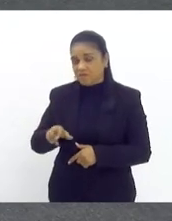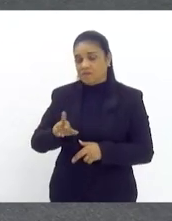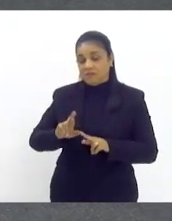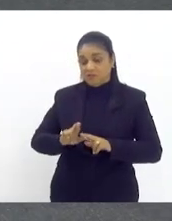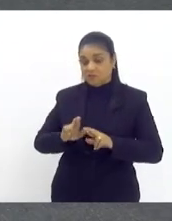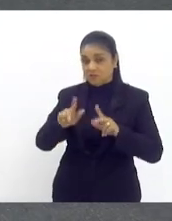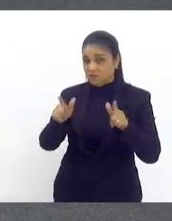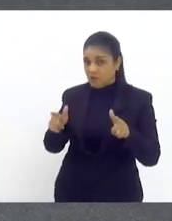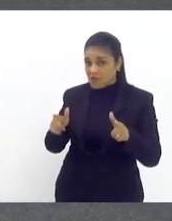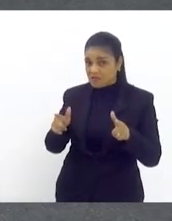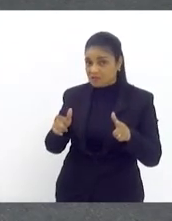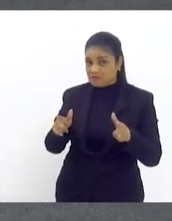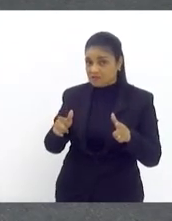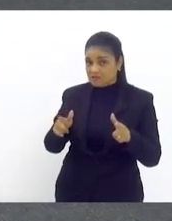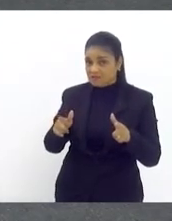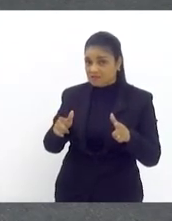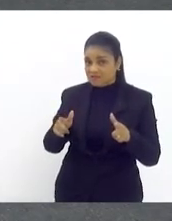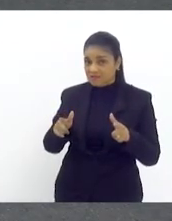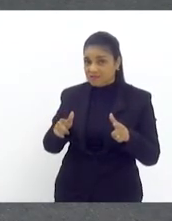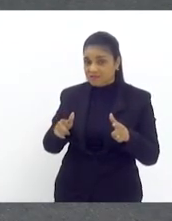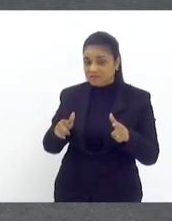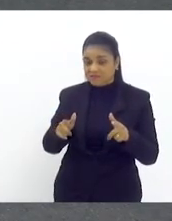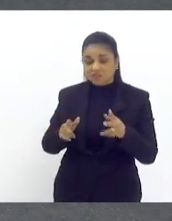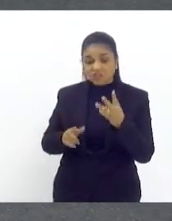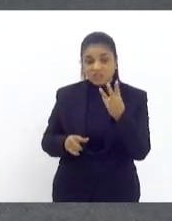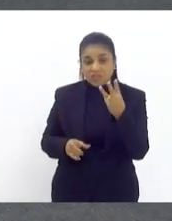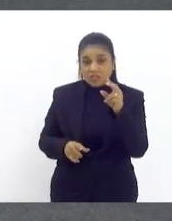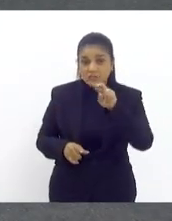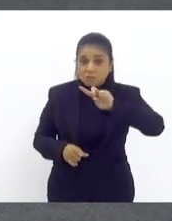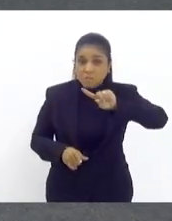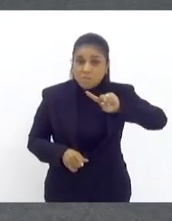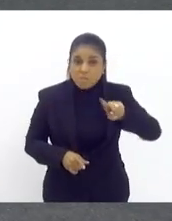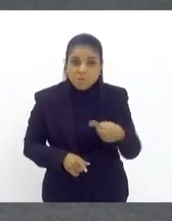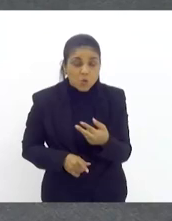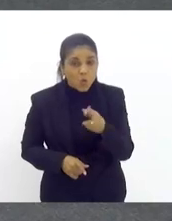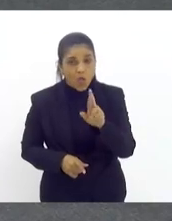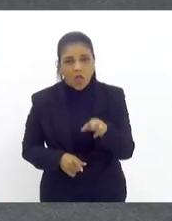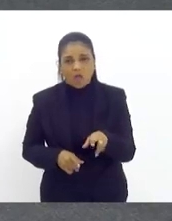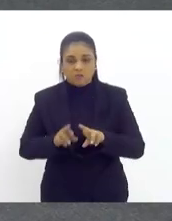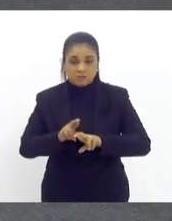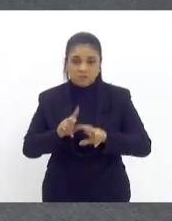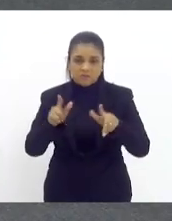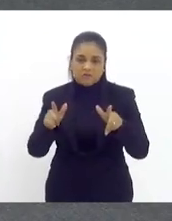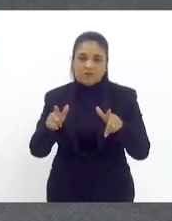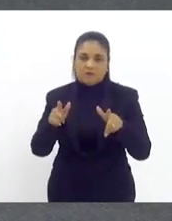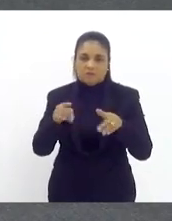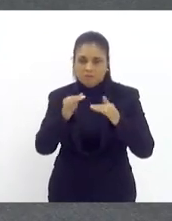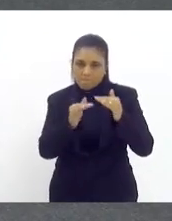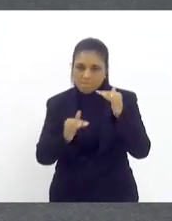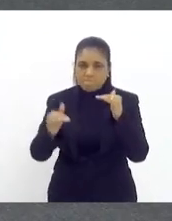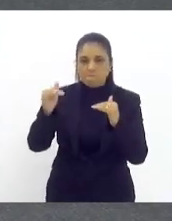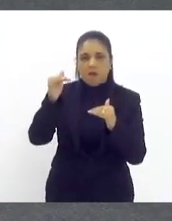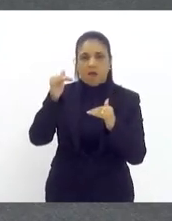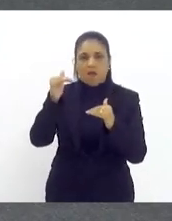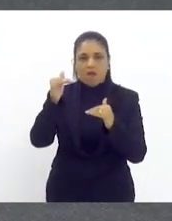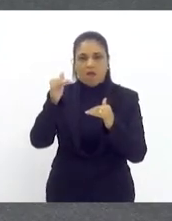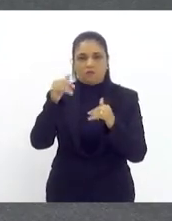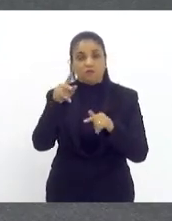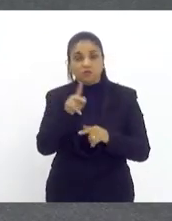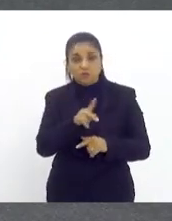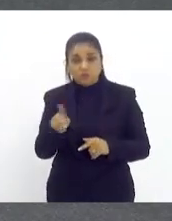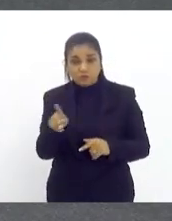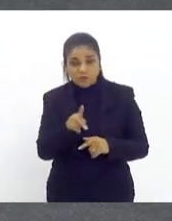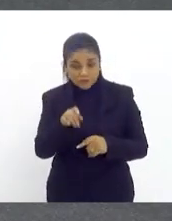seja nós estamos falando de uma diferença de mais de 3 mil reais no salário dos profissionais né dos professores do nosso Estado